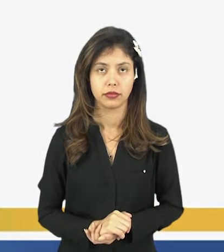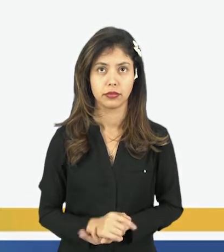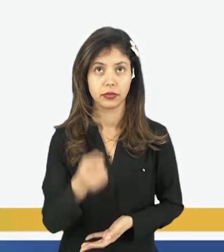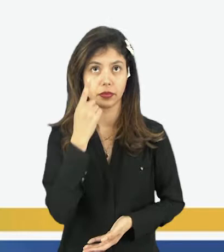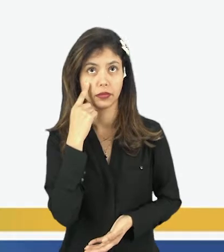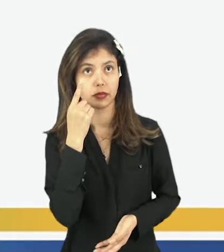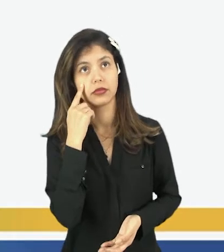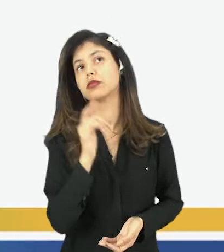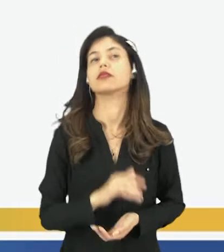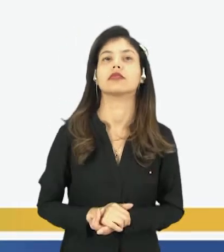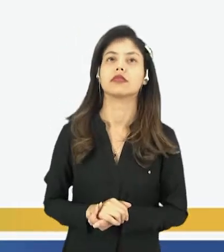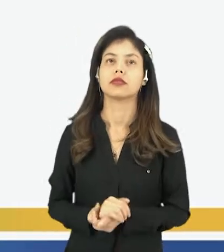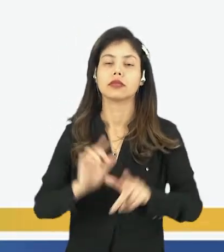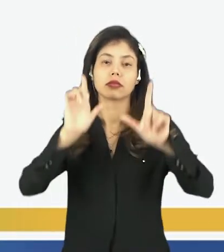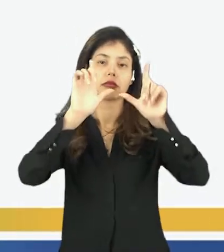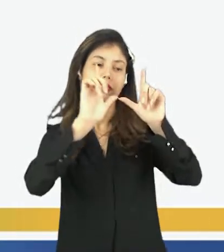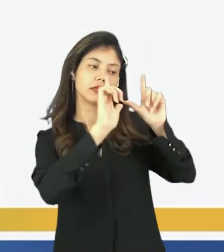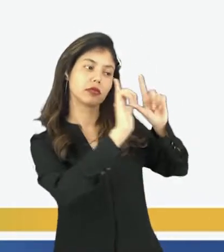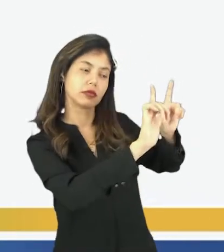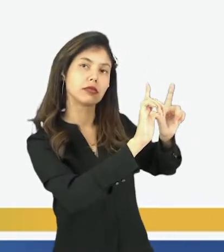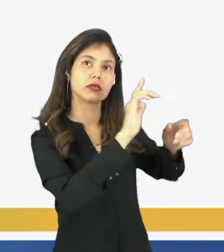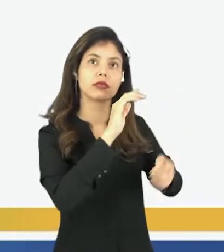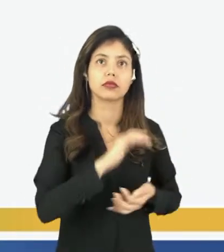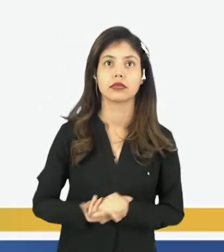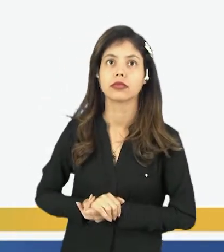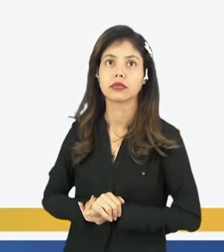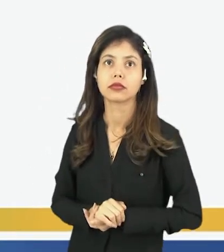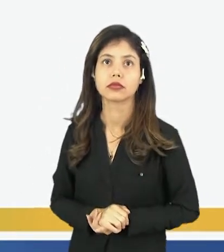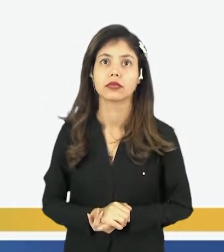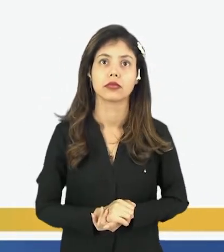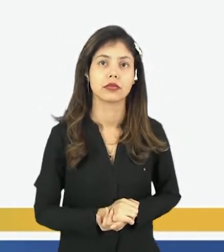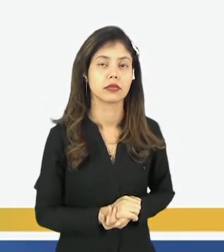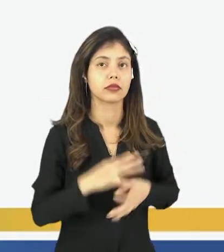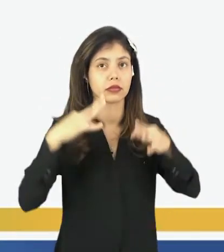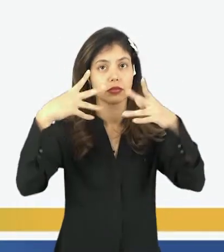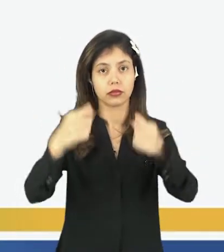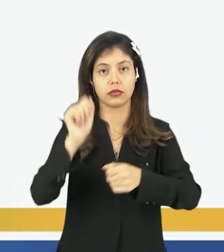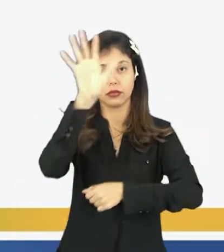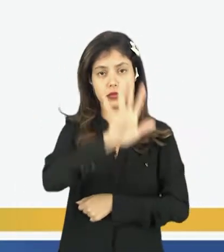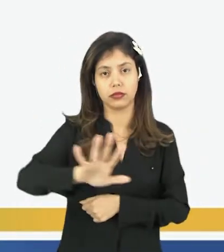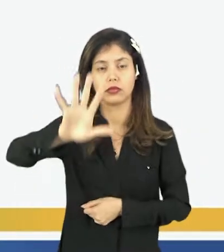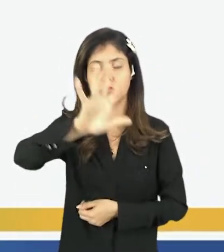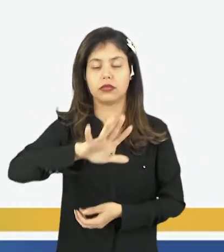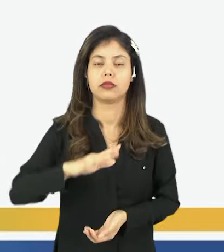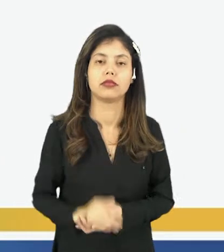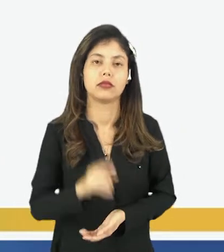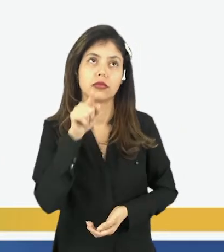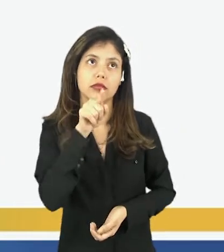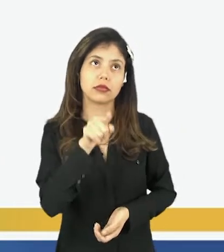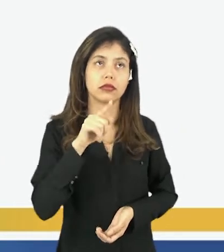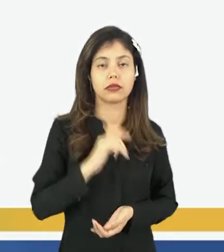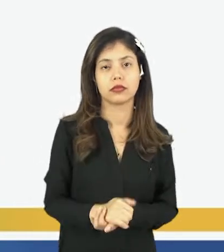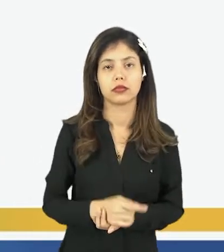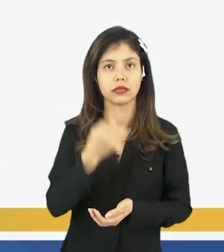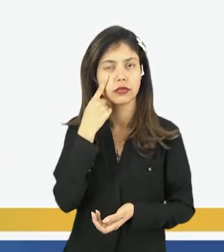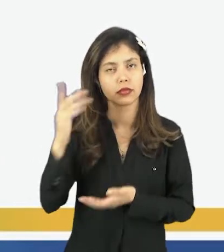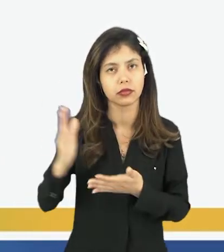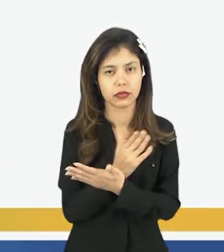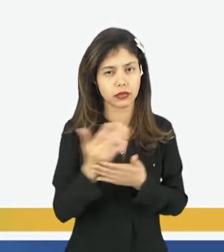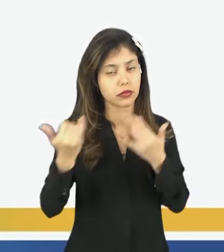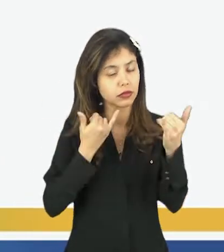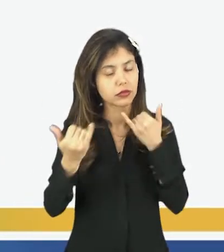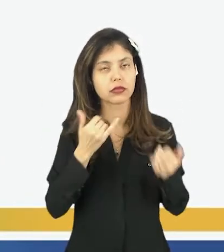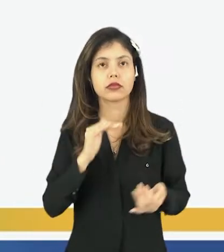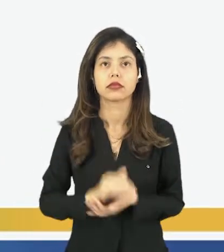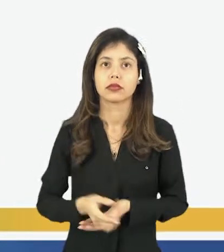Olha só o exemplo aí dessa página do dicionário. Tá aí a página completa, tá? E essa página a gente vê algumas